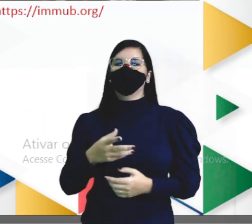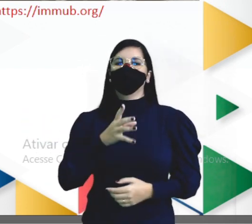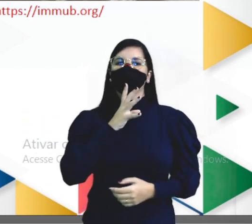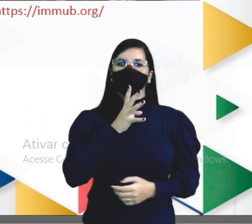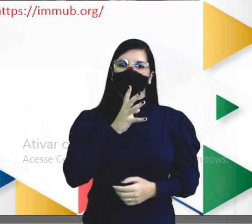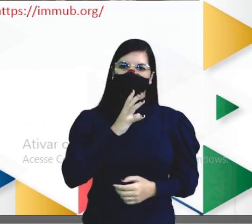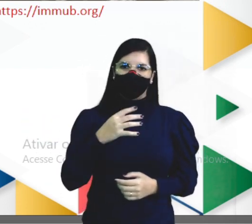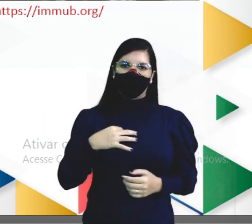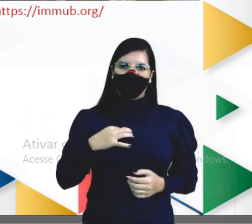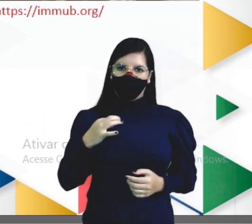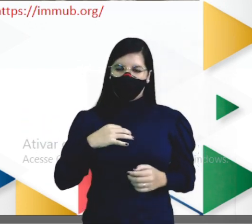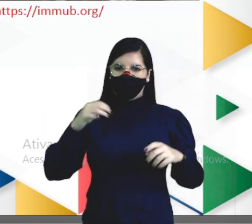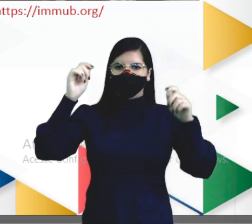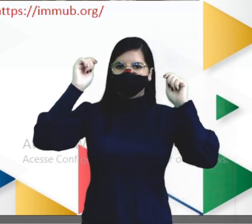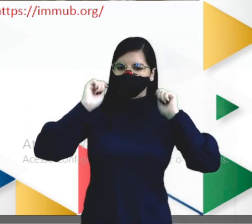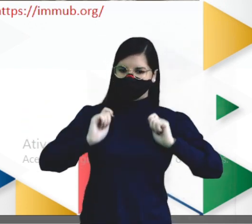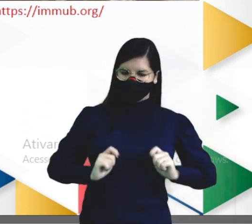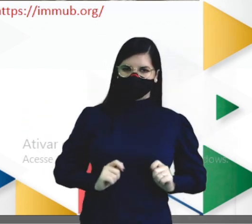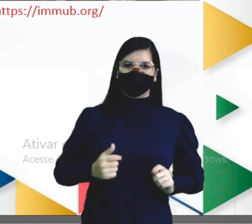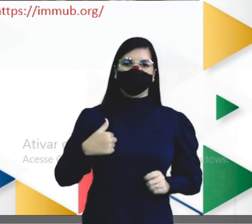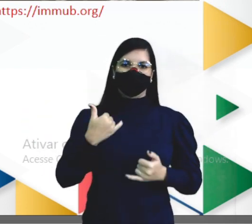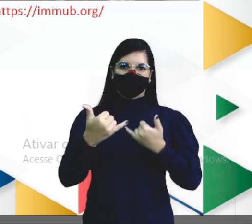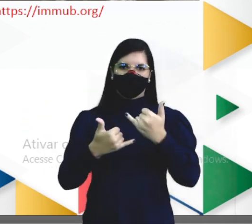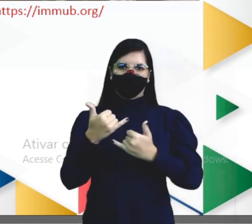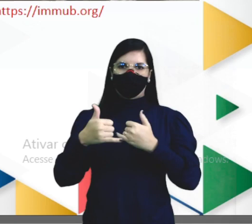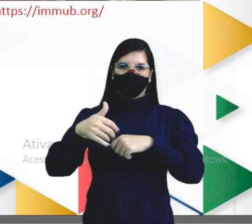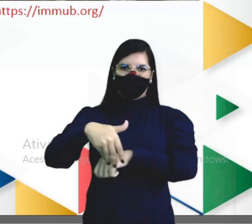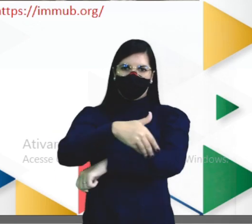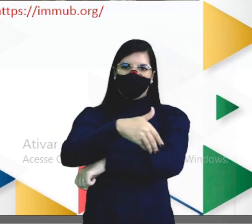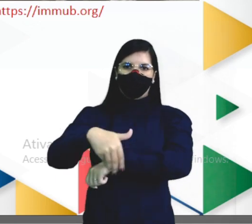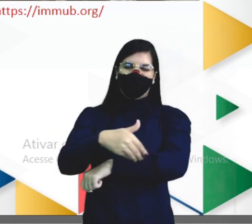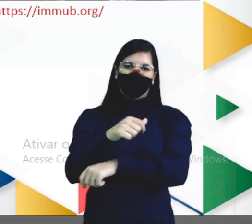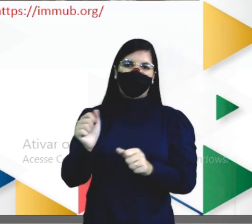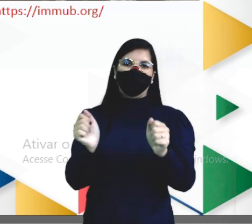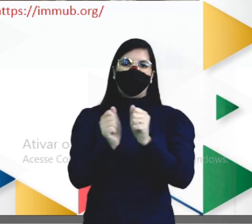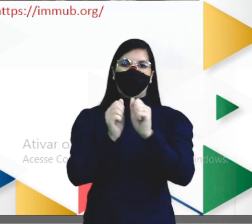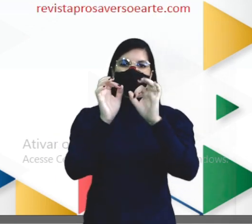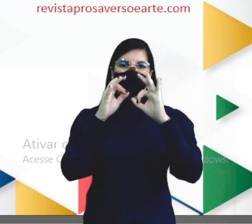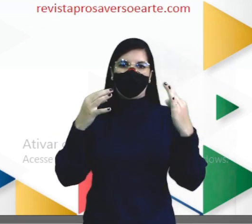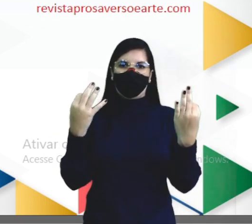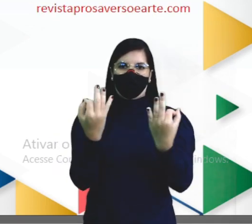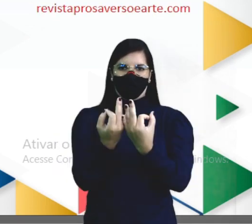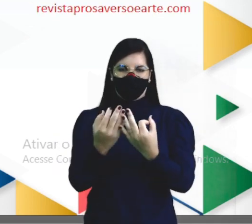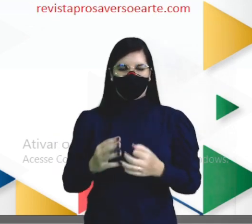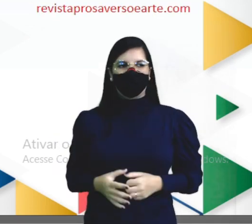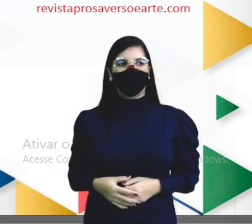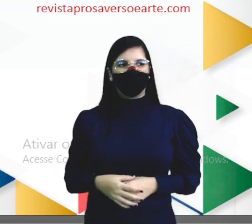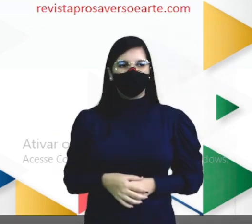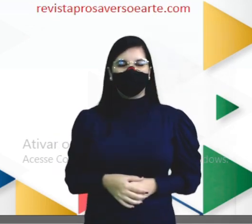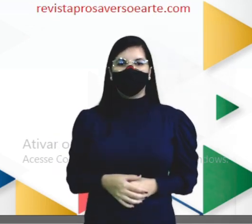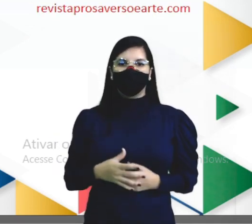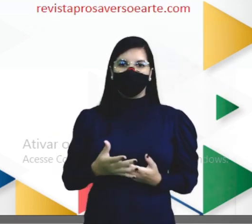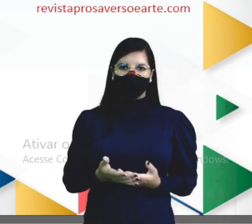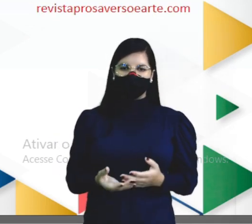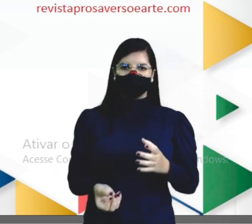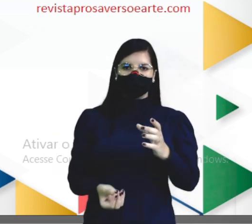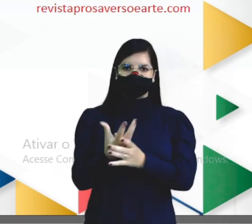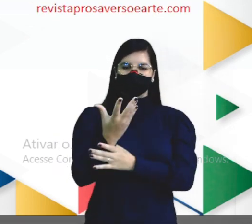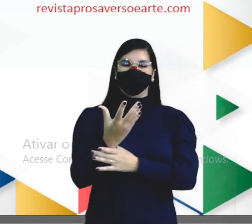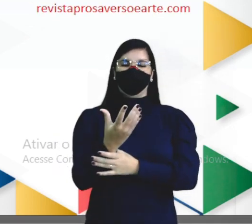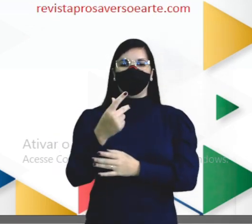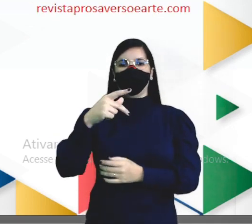se fantasiar na rua, certo? Se brincar com a família no carnaval de rua. Foi um dos fundadores